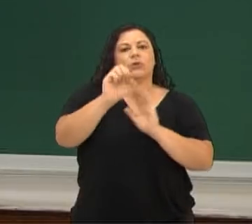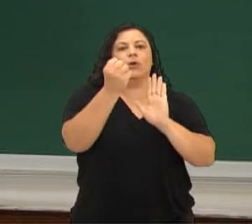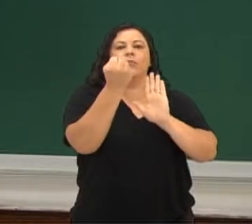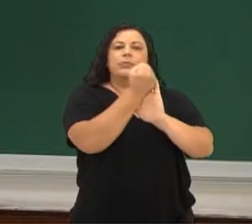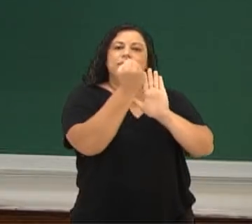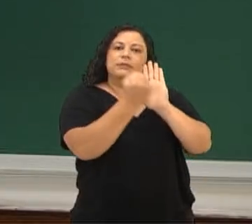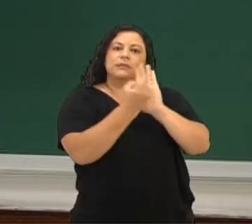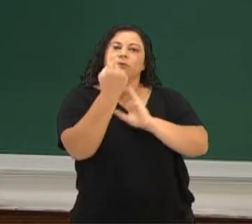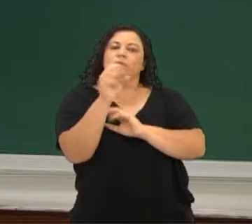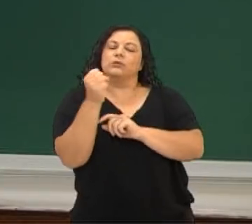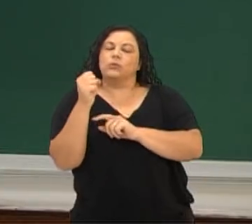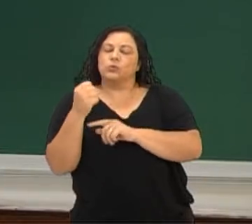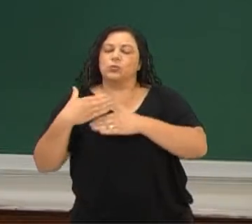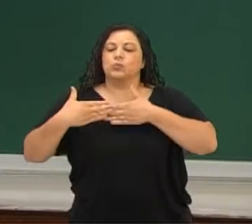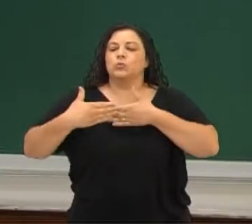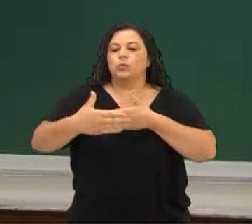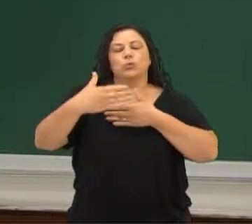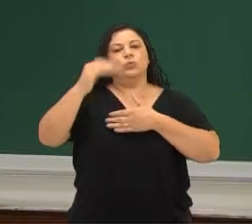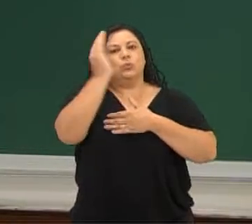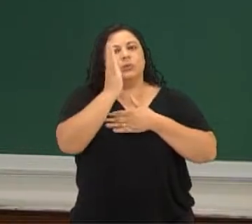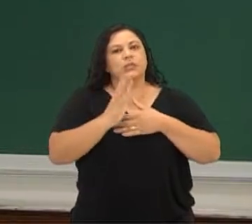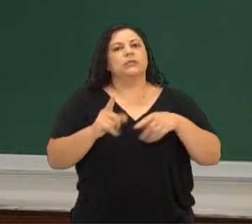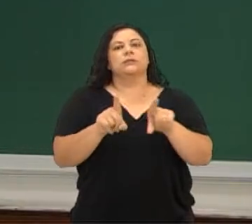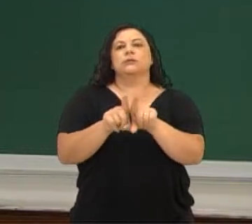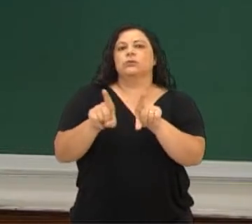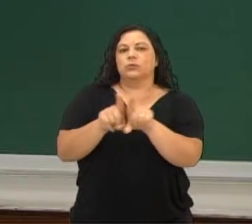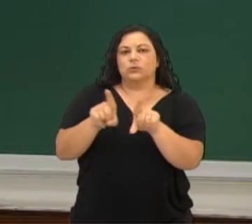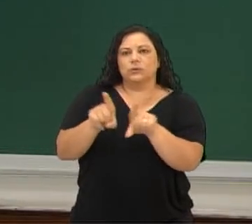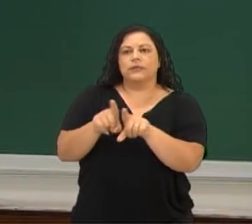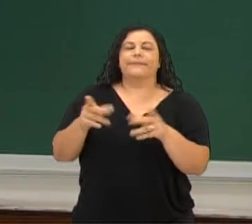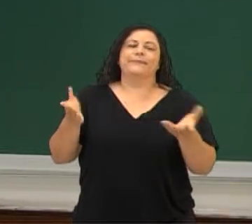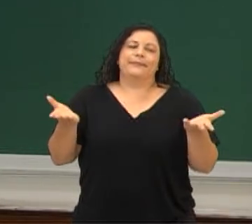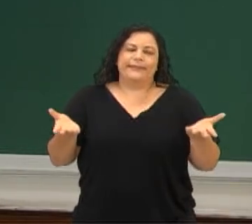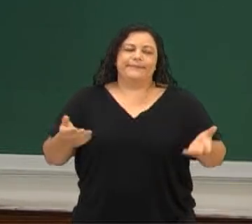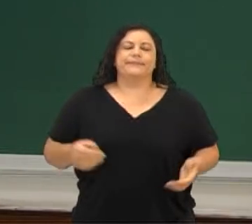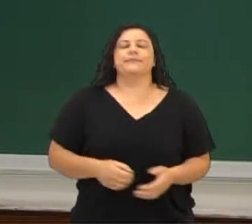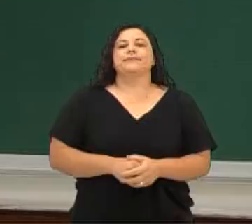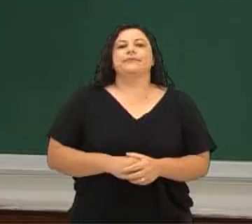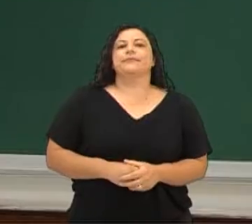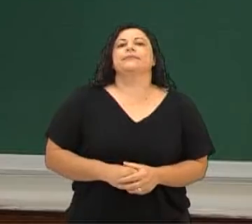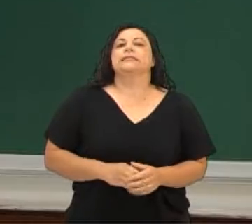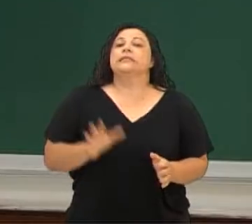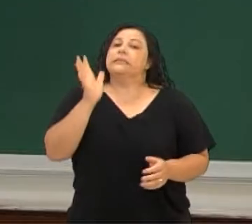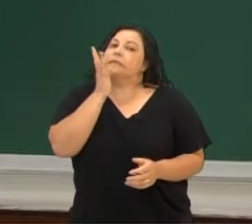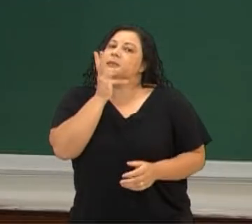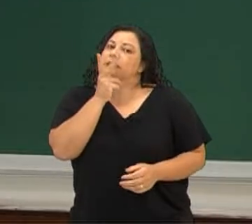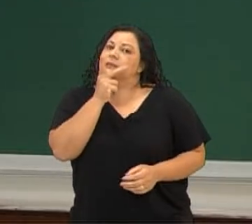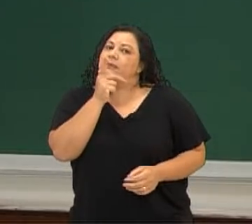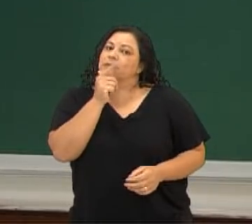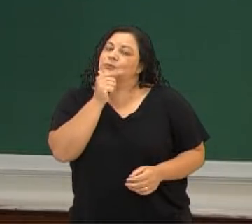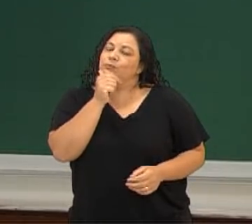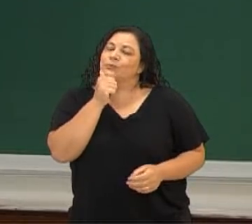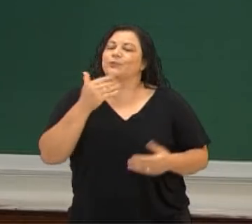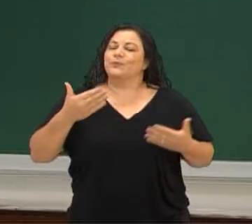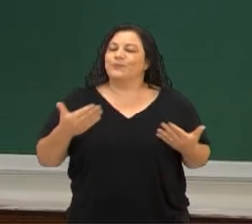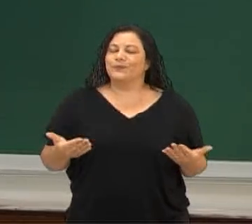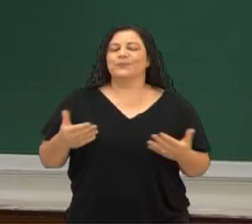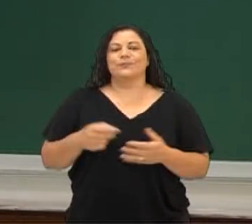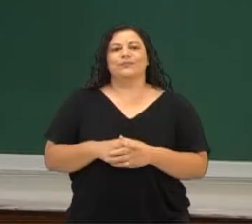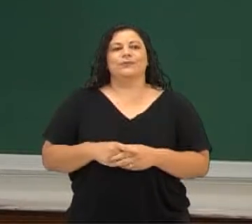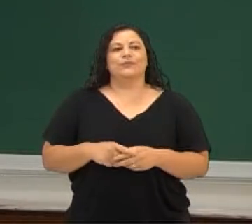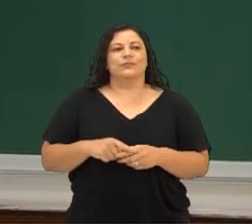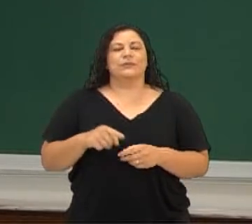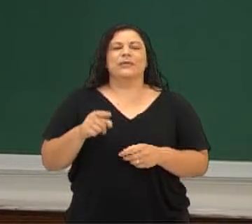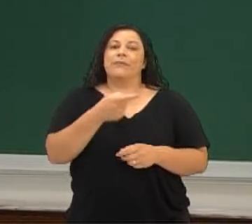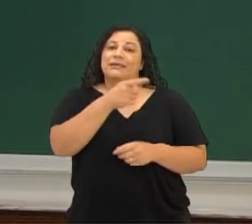No Brasil também, tardiamente, mas já há muito tempo, né, esse êxodo rural. Ele existe ainda, mas não são grandes